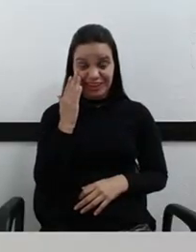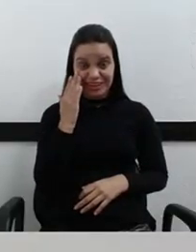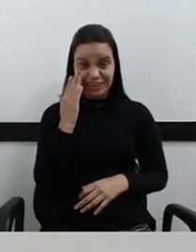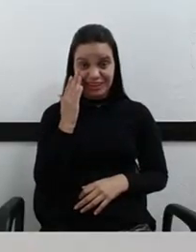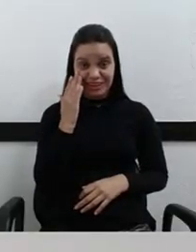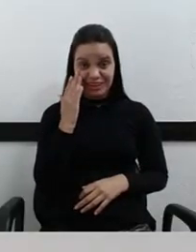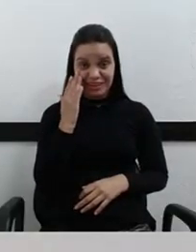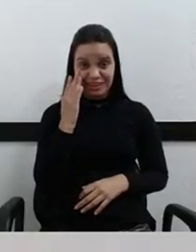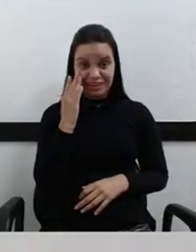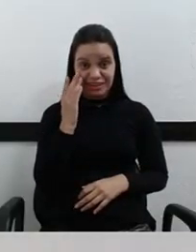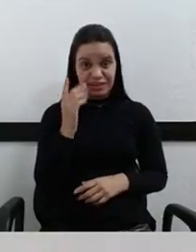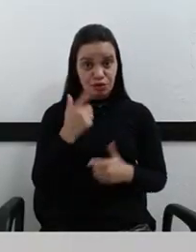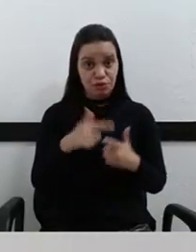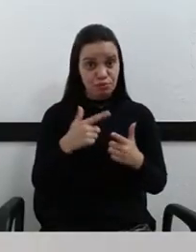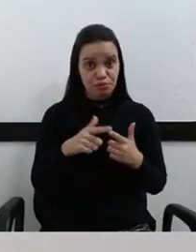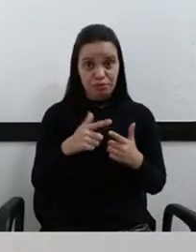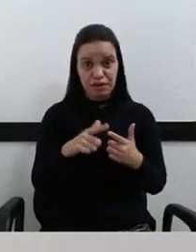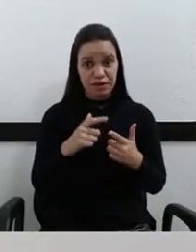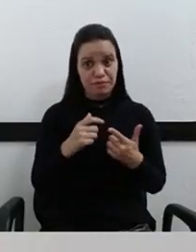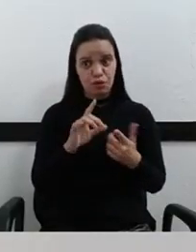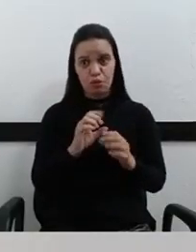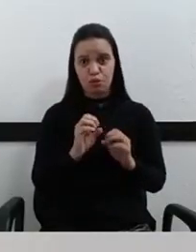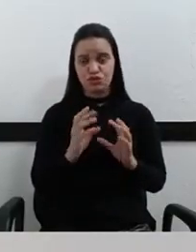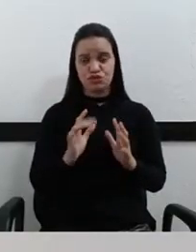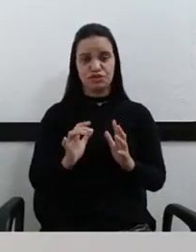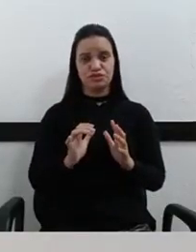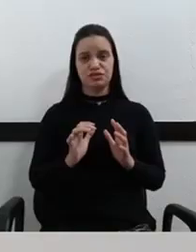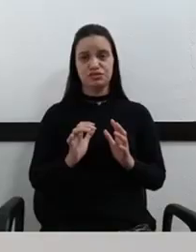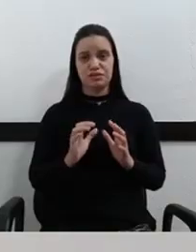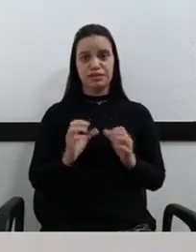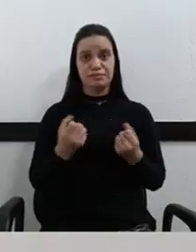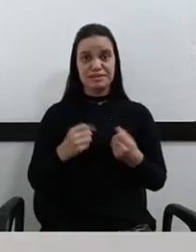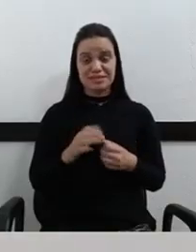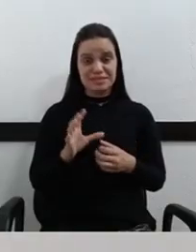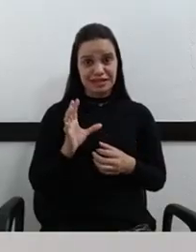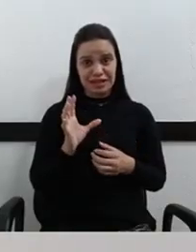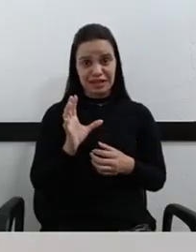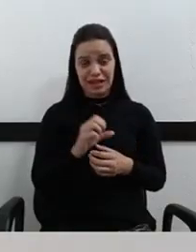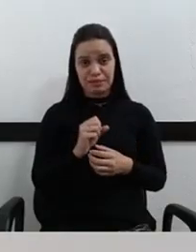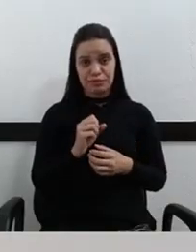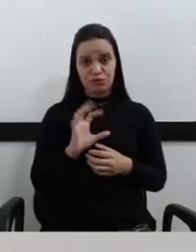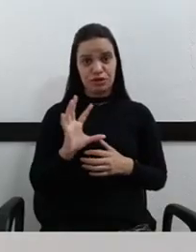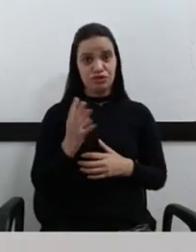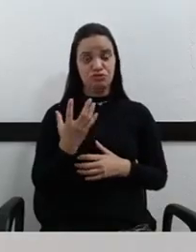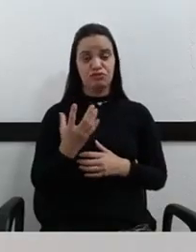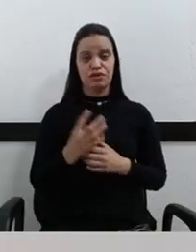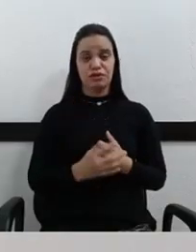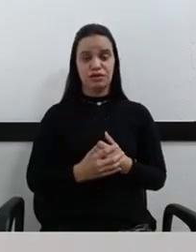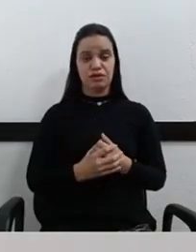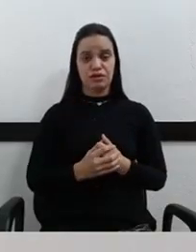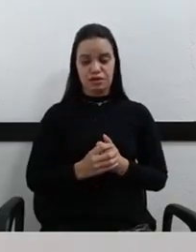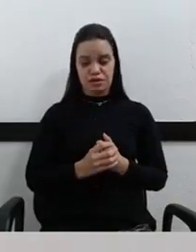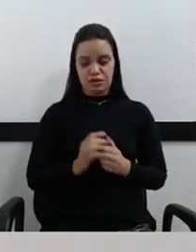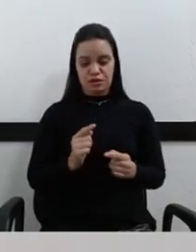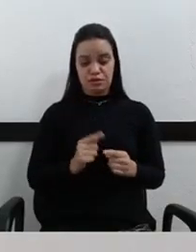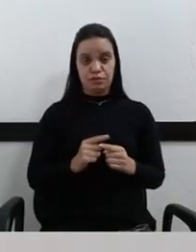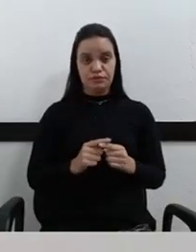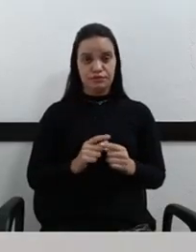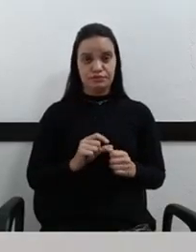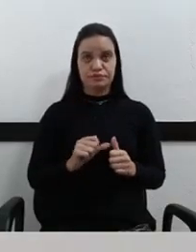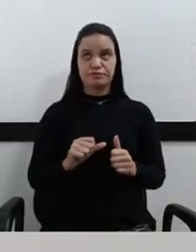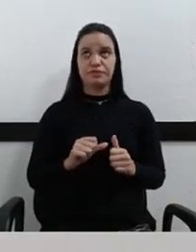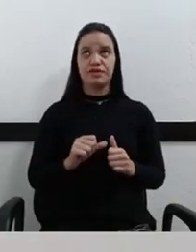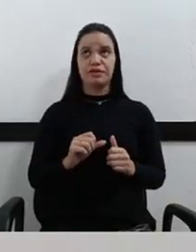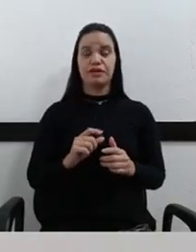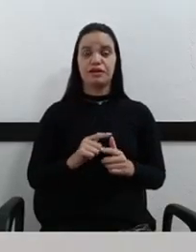construção emergencial. Não gostaria de participar disso? Não gostaria de participar disso. Porque essa construção não